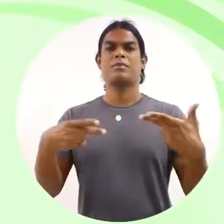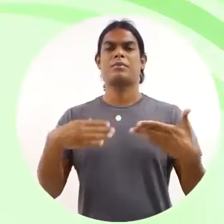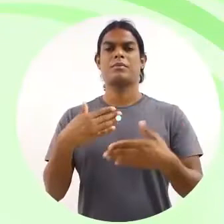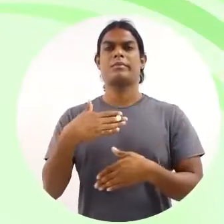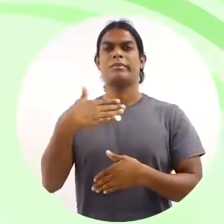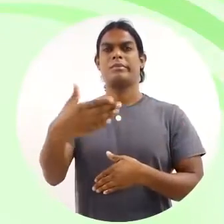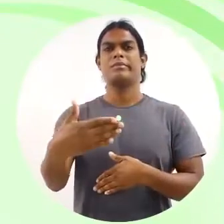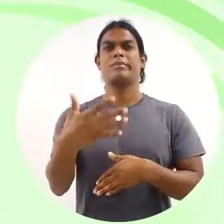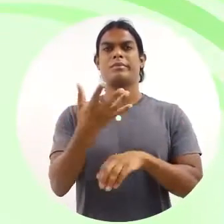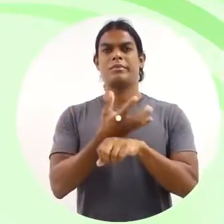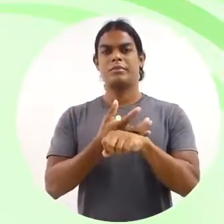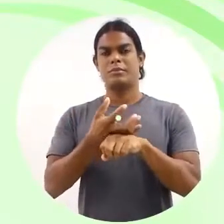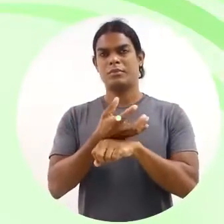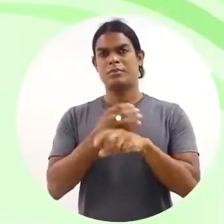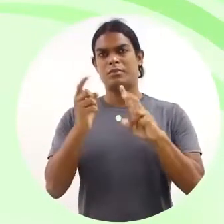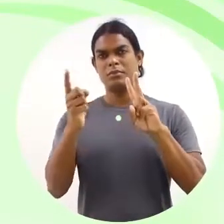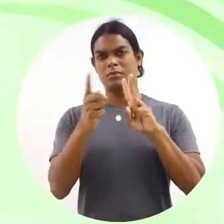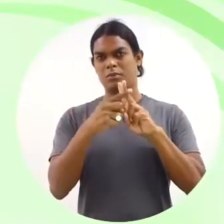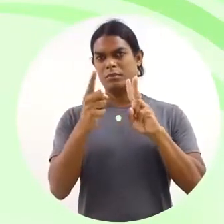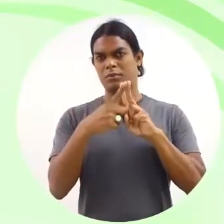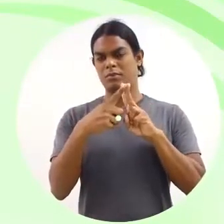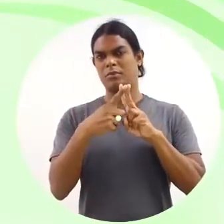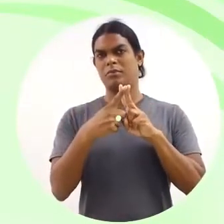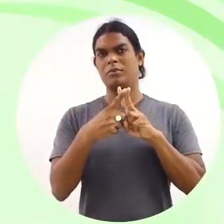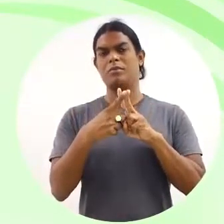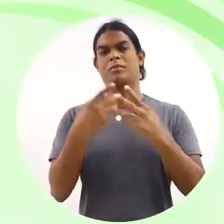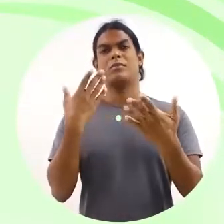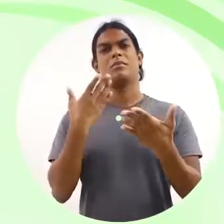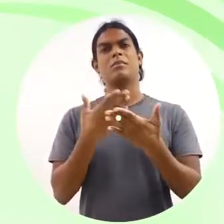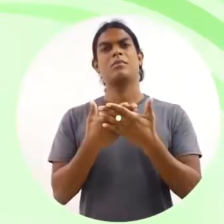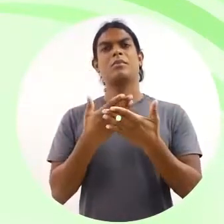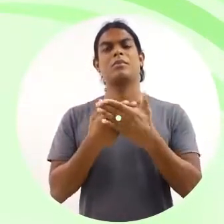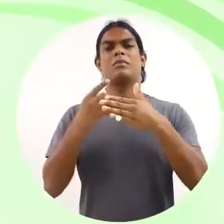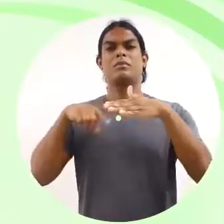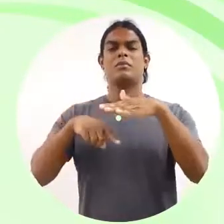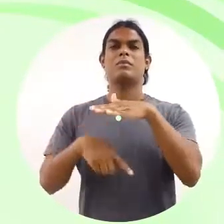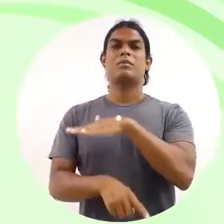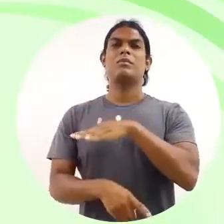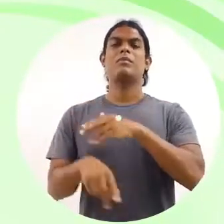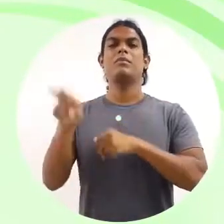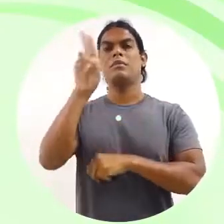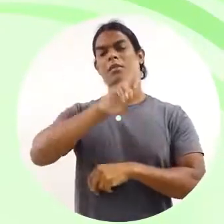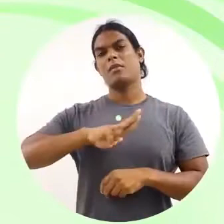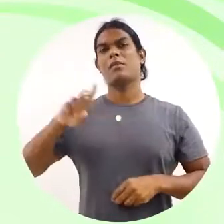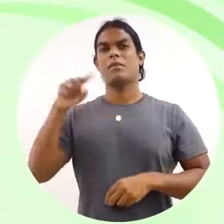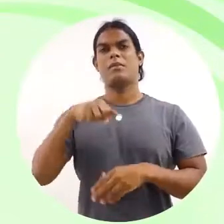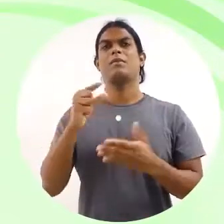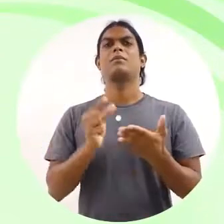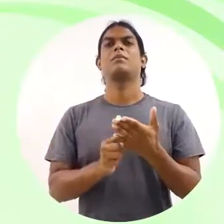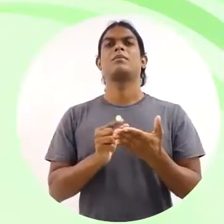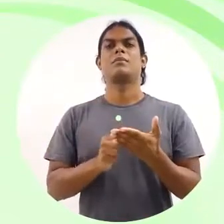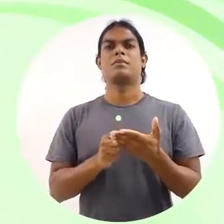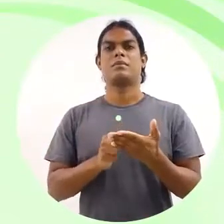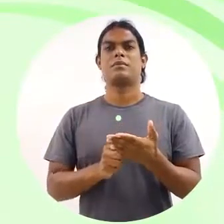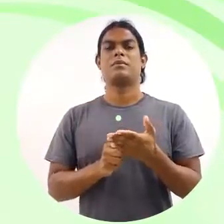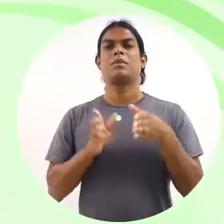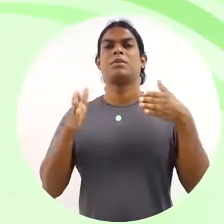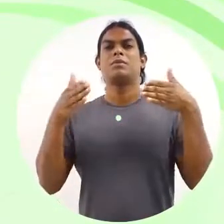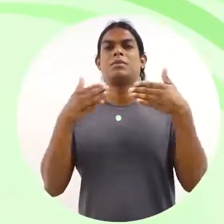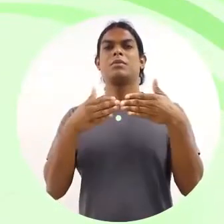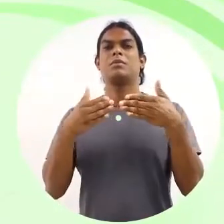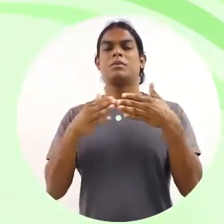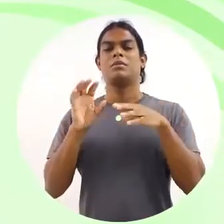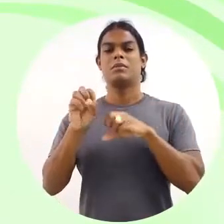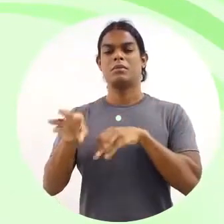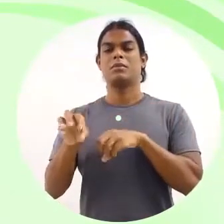Na próxima competência 2, nós verificaremos com mais profundidade sobre o uso dessas ferramentas especificamente